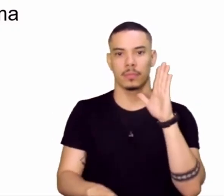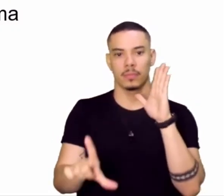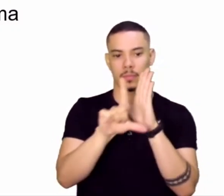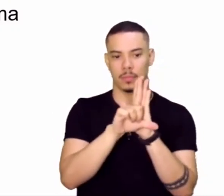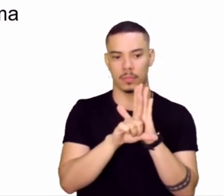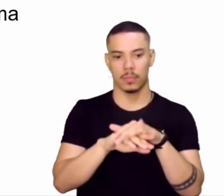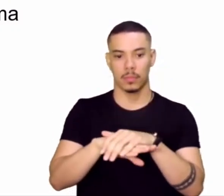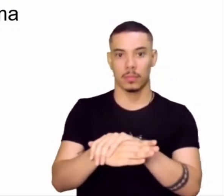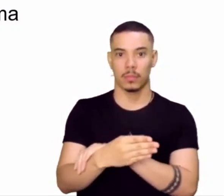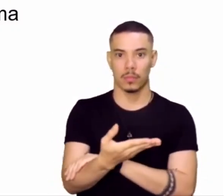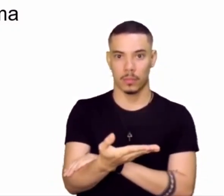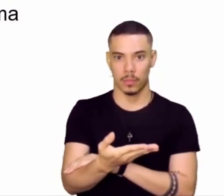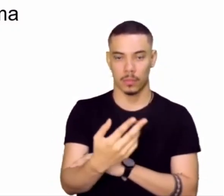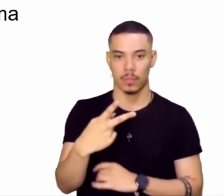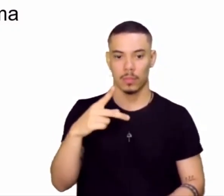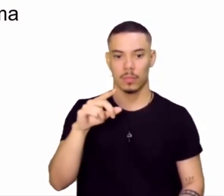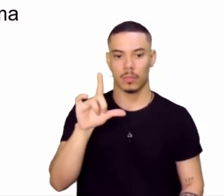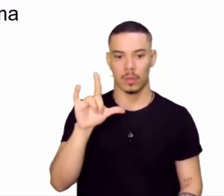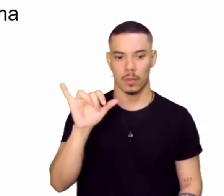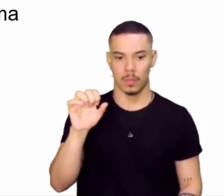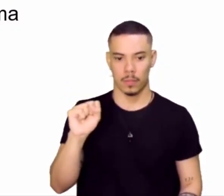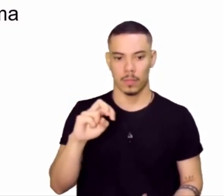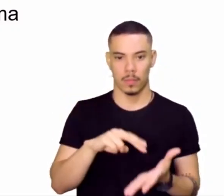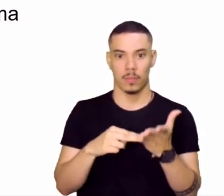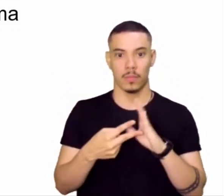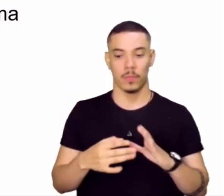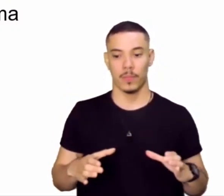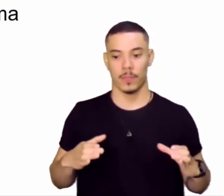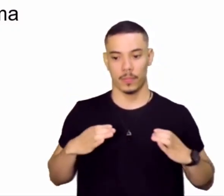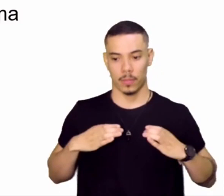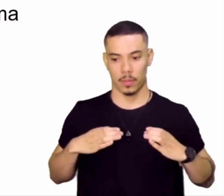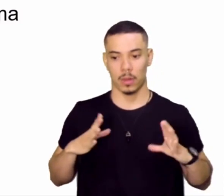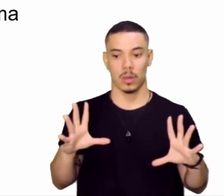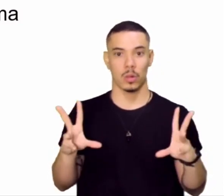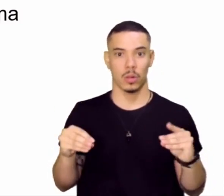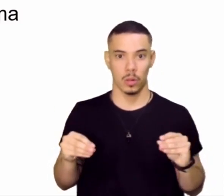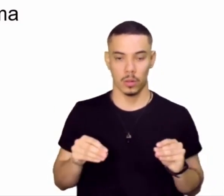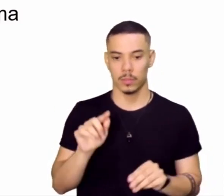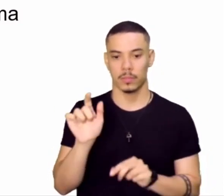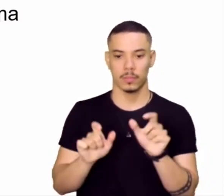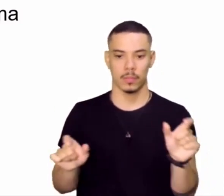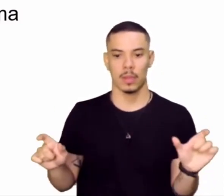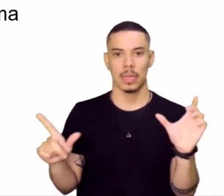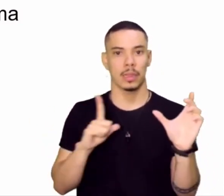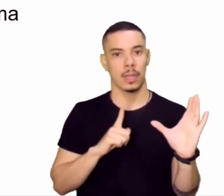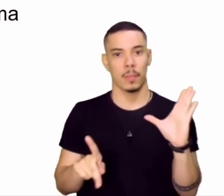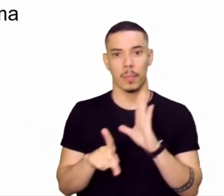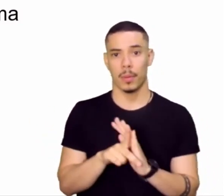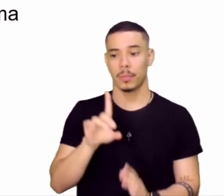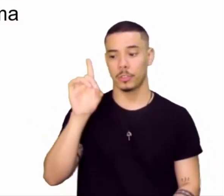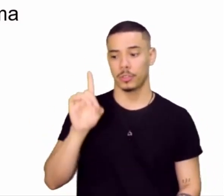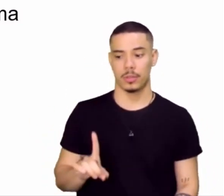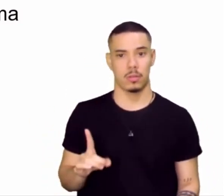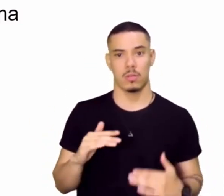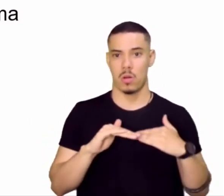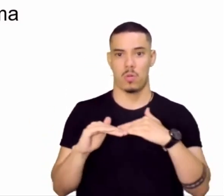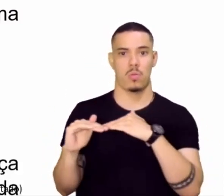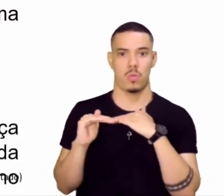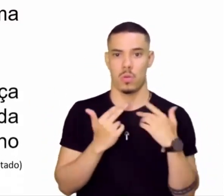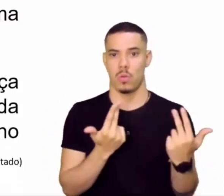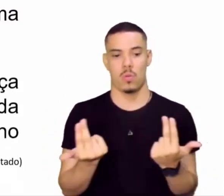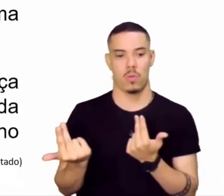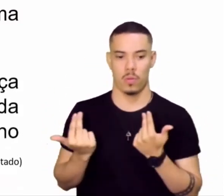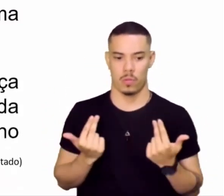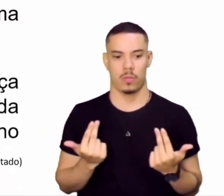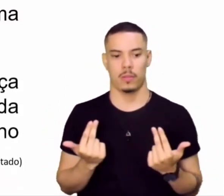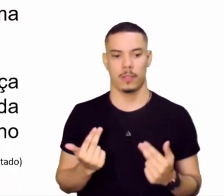e os costumes da polis, que é a cidade aqui, ó. Que todos os cidadãos possuem os mesmos direitos e devem ser tratados da mesma